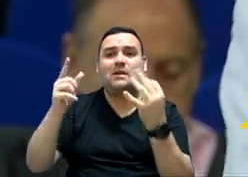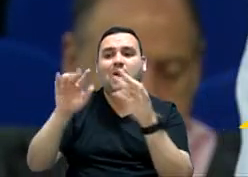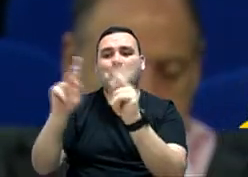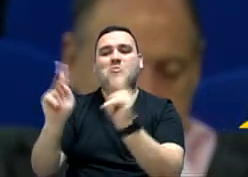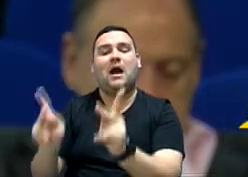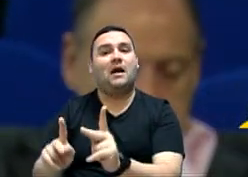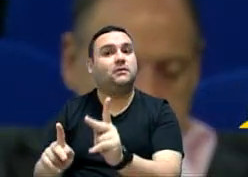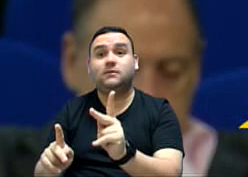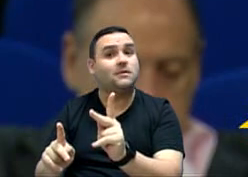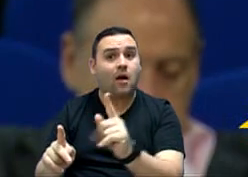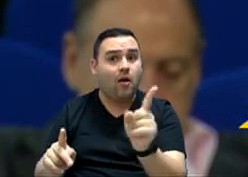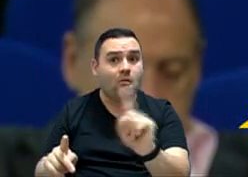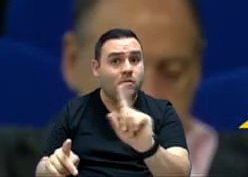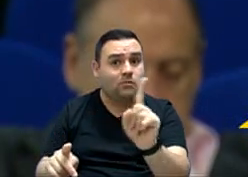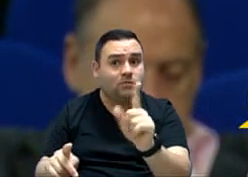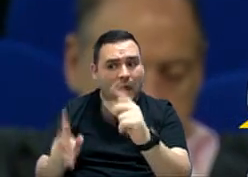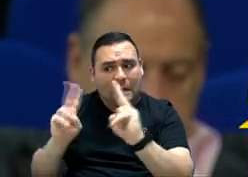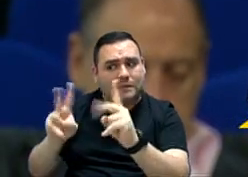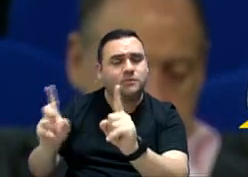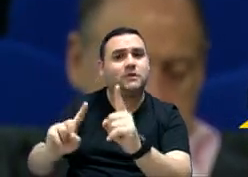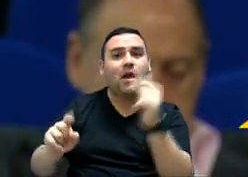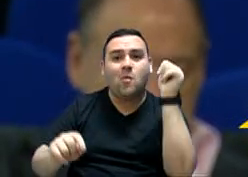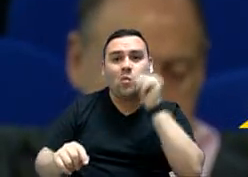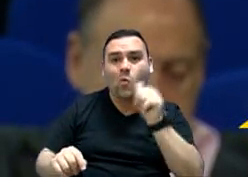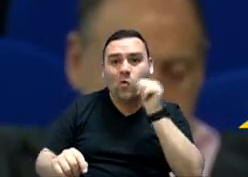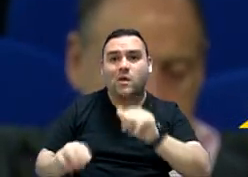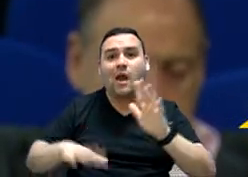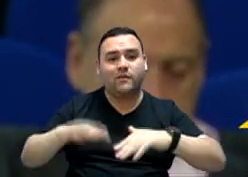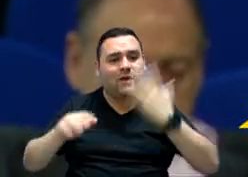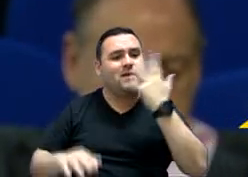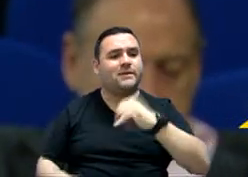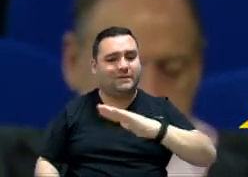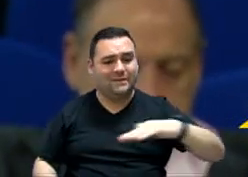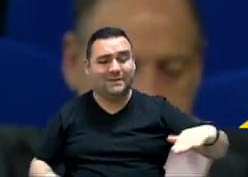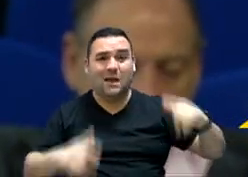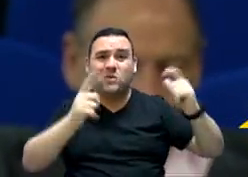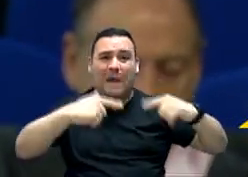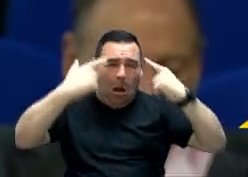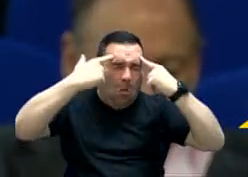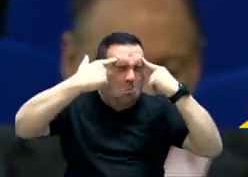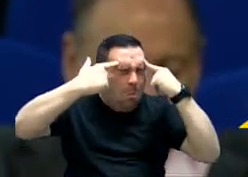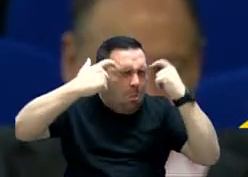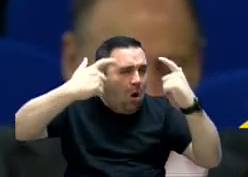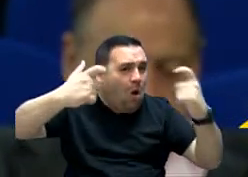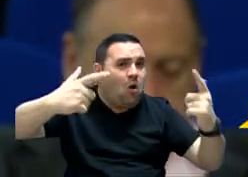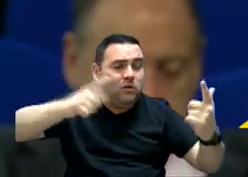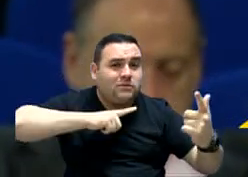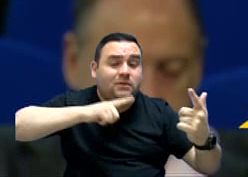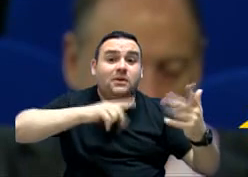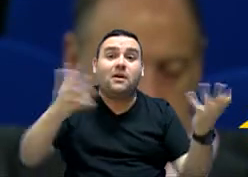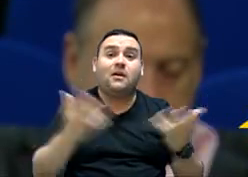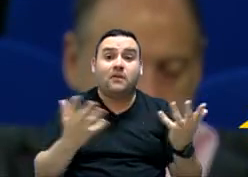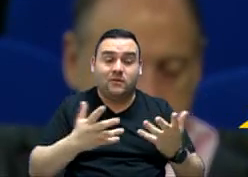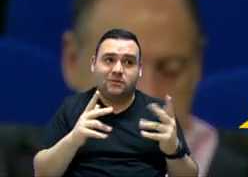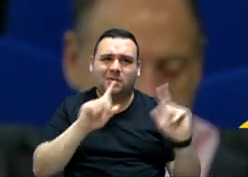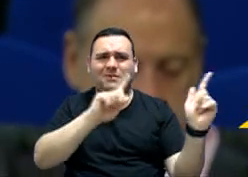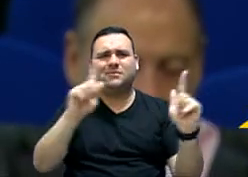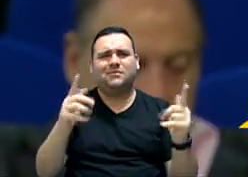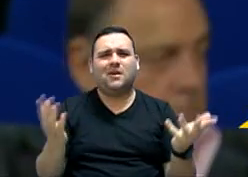de paz, nem sempre é, não. Para as mulheres, muitas vezes para as crianças, são ambientes violentos. E uma campanha contra